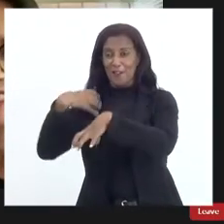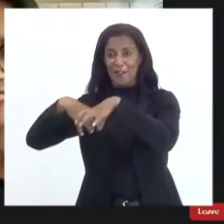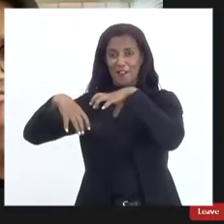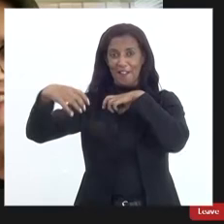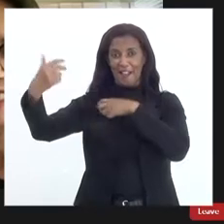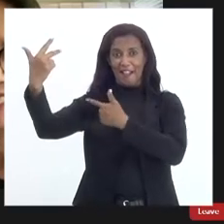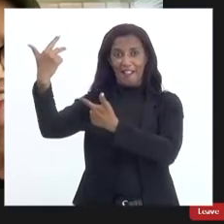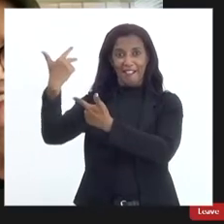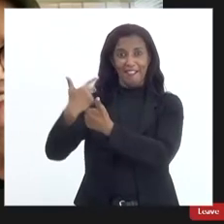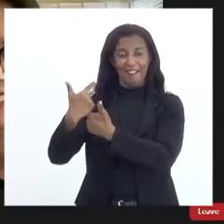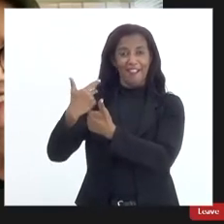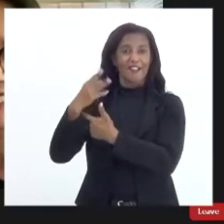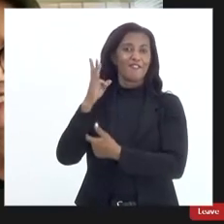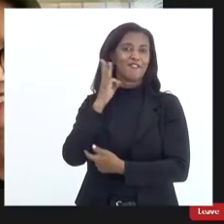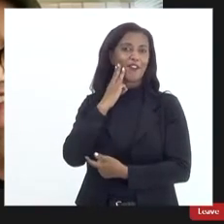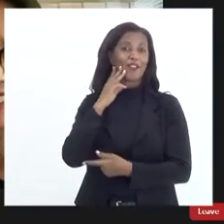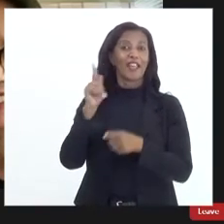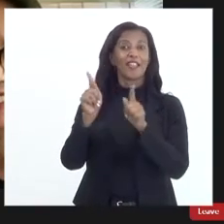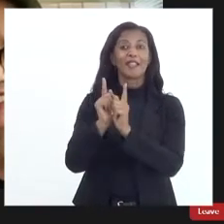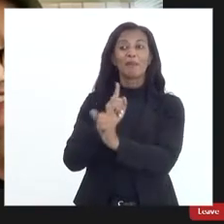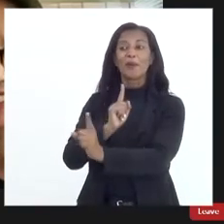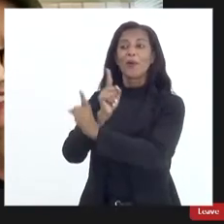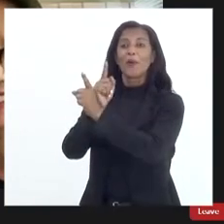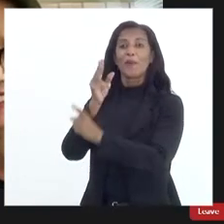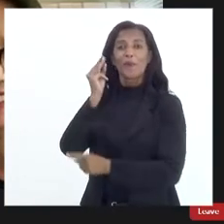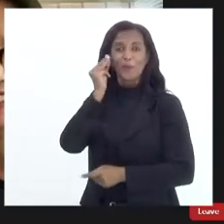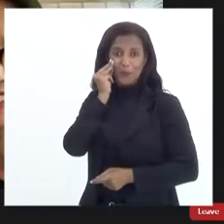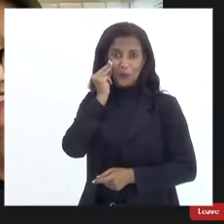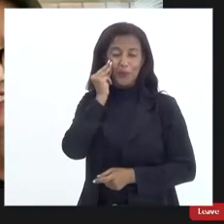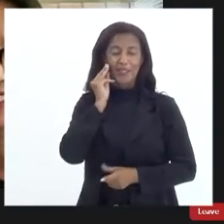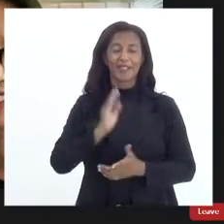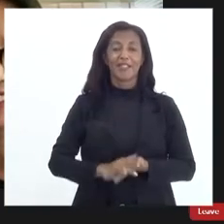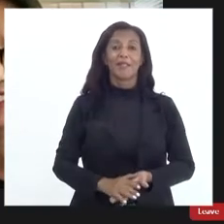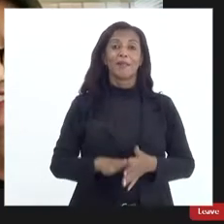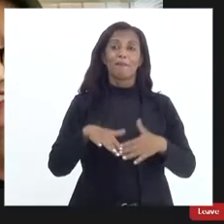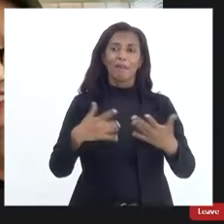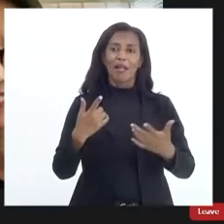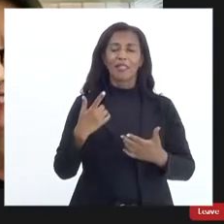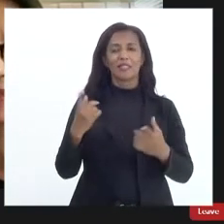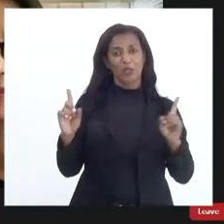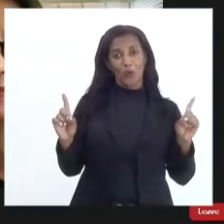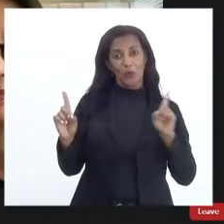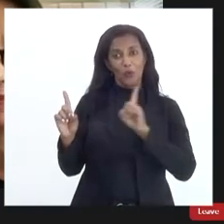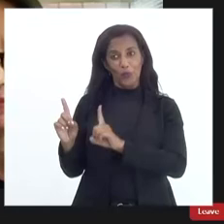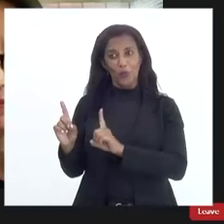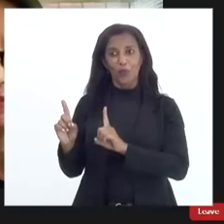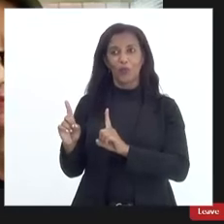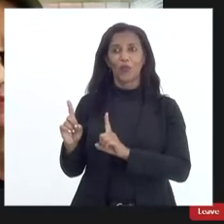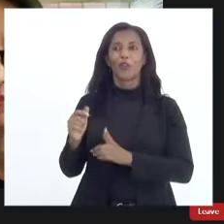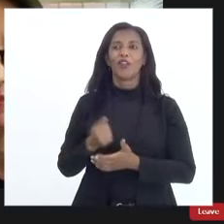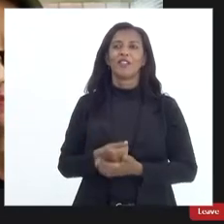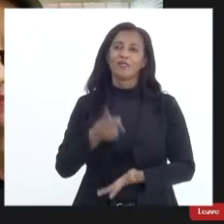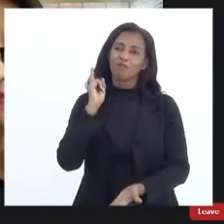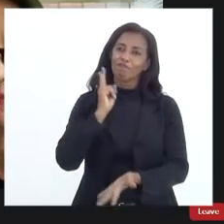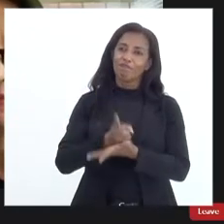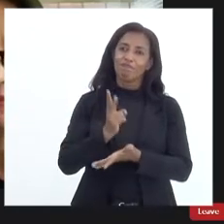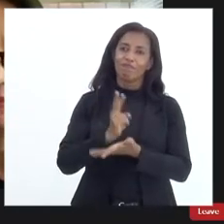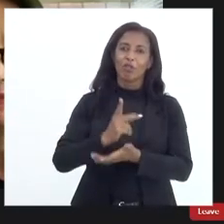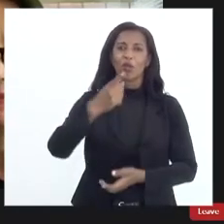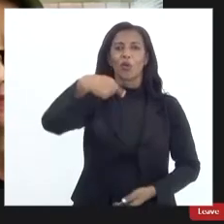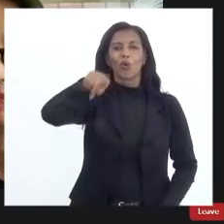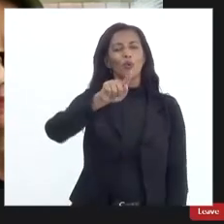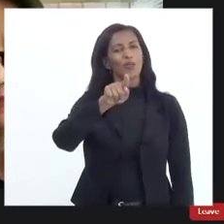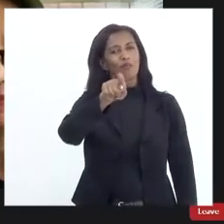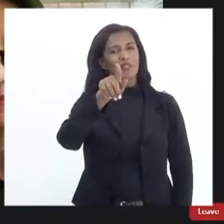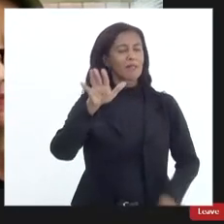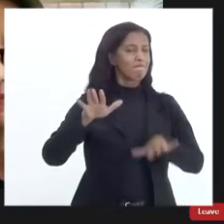com a Mônica, né? Mas é... E vou lá, Marta, dar prosseguimento o que você,